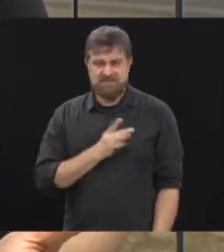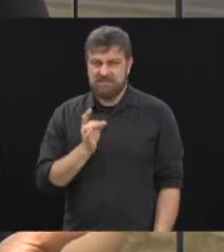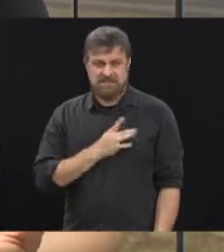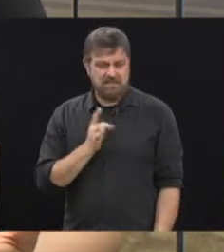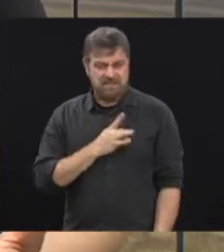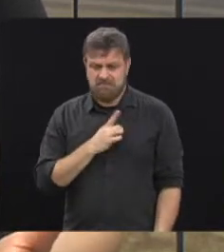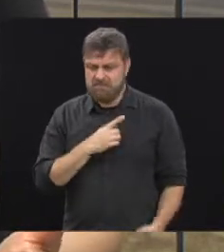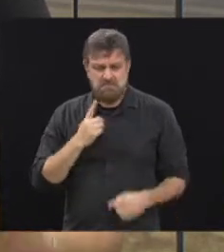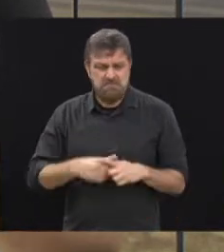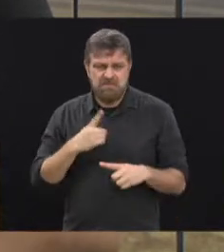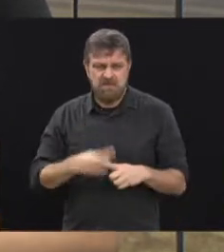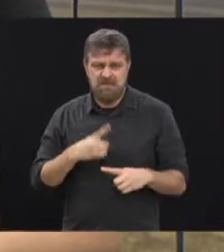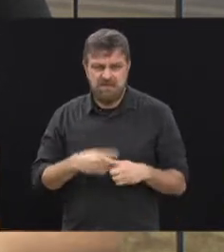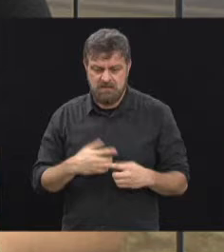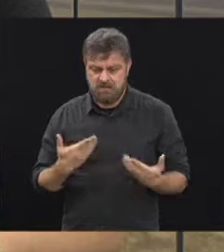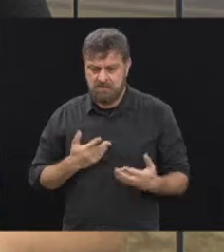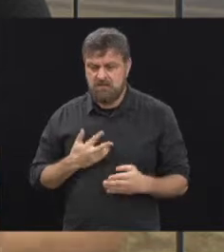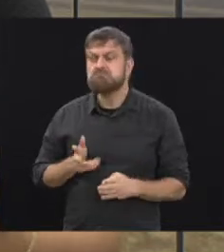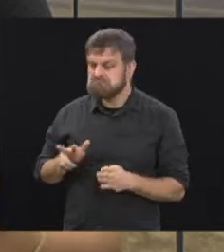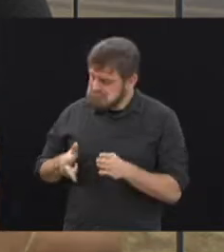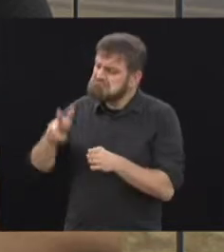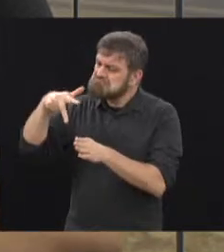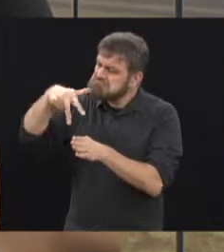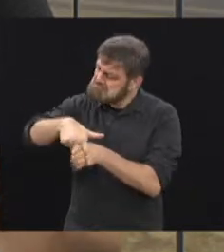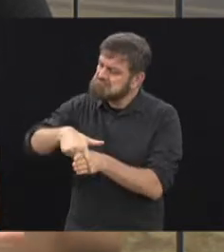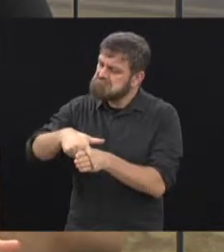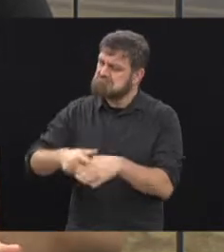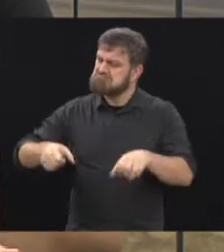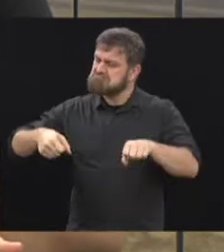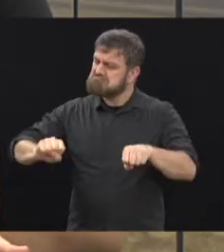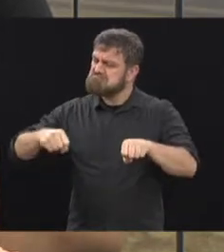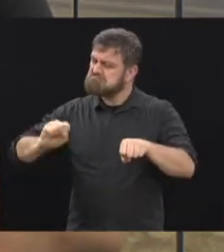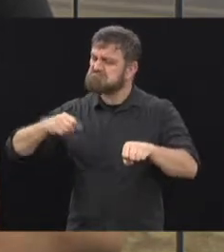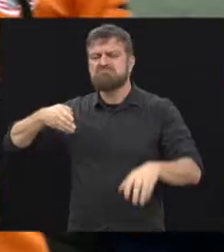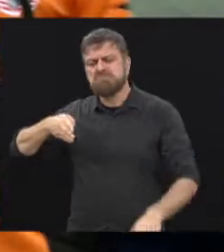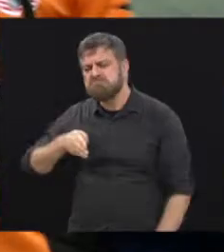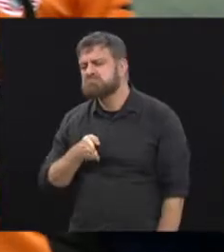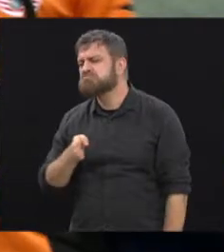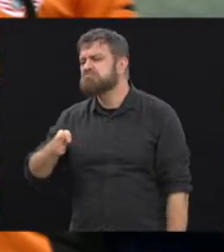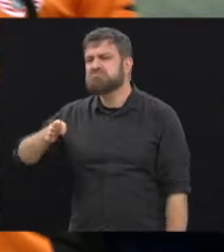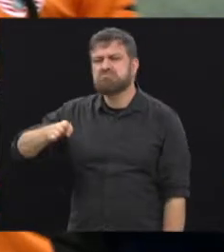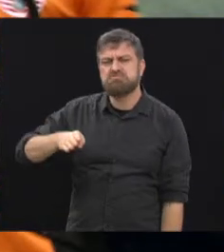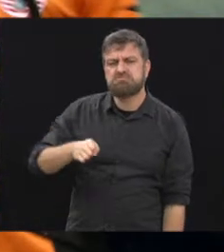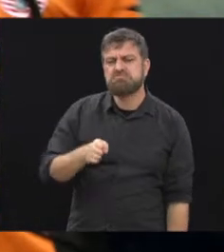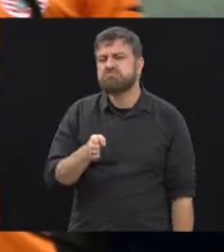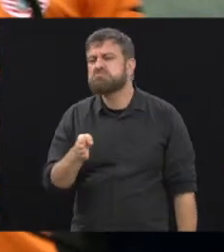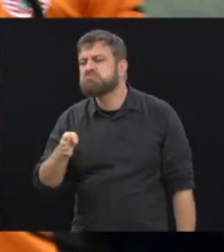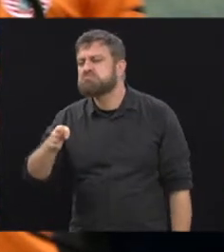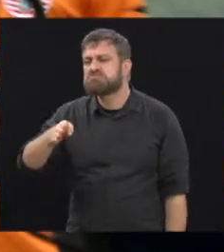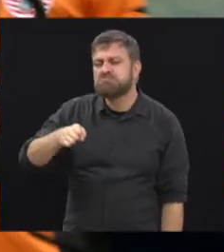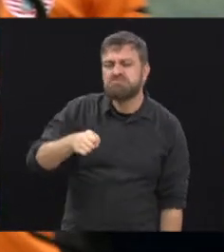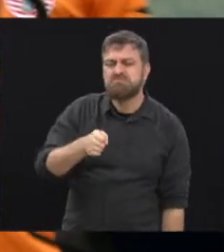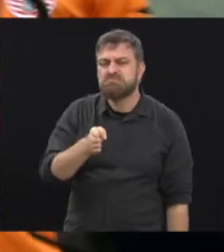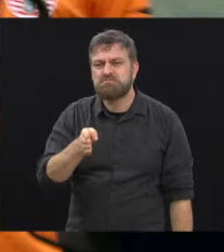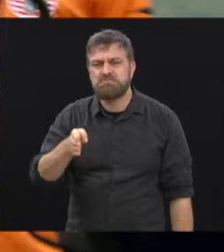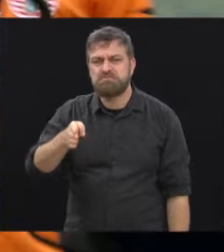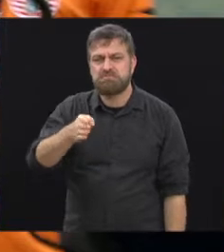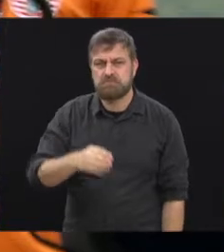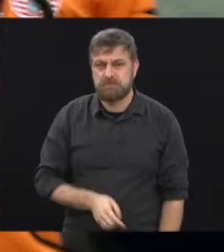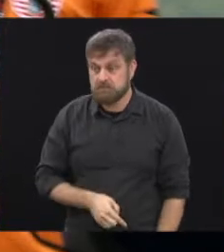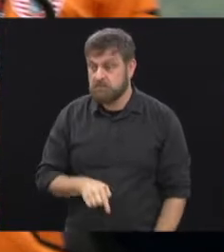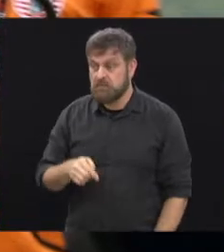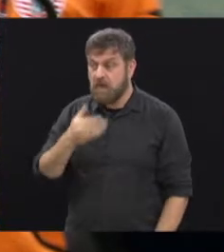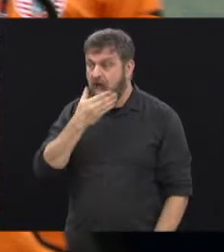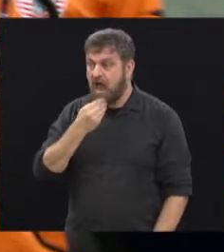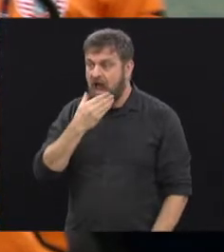que não precisa. E aí eu subi naquela garupa, naquelas ruas todas cheias de buraco e rodamos a ilha ao ponto